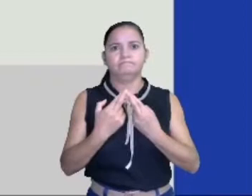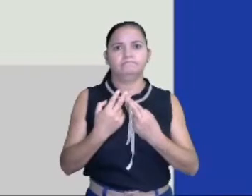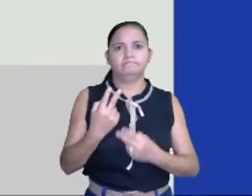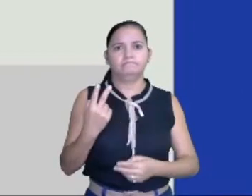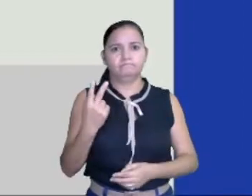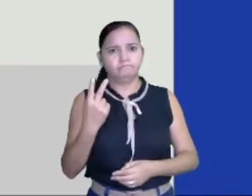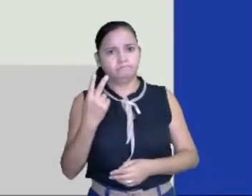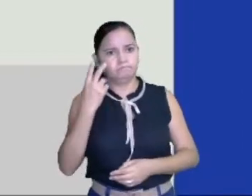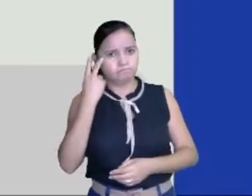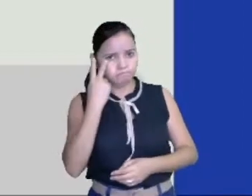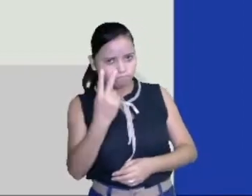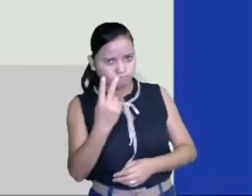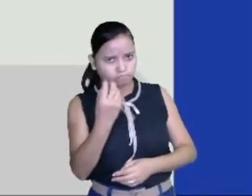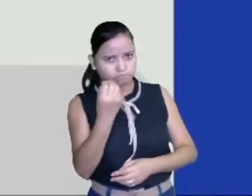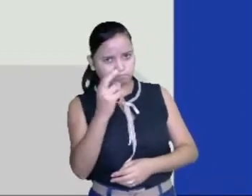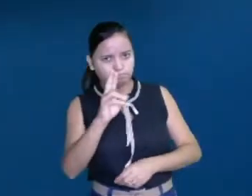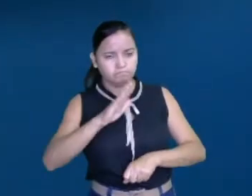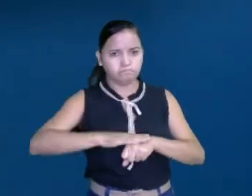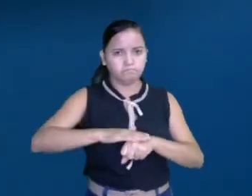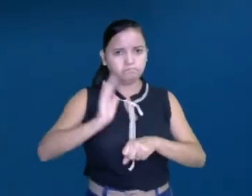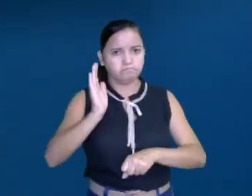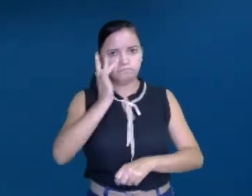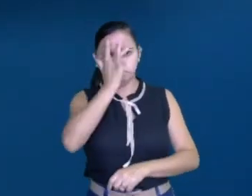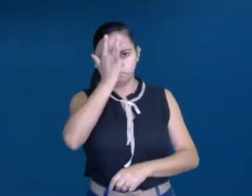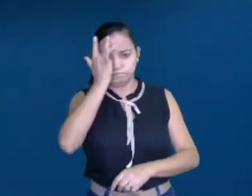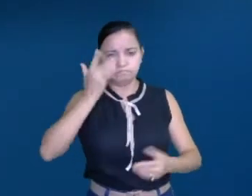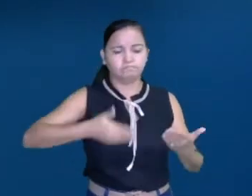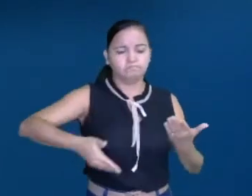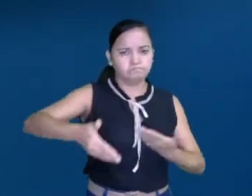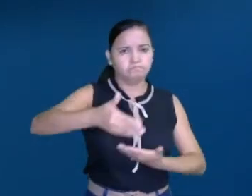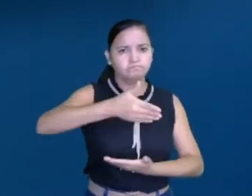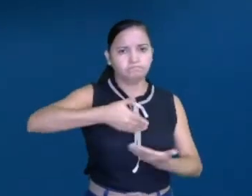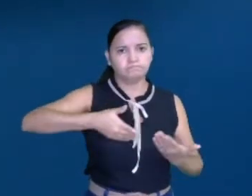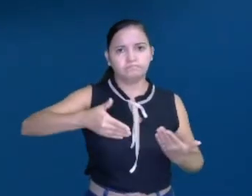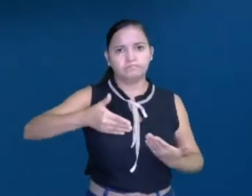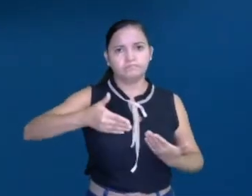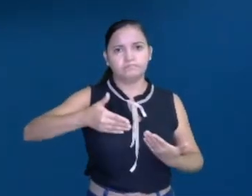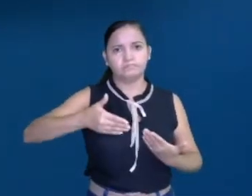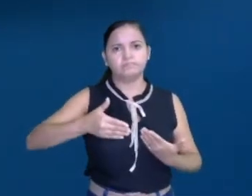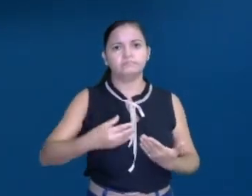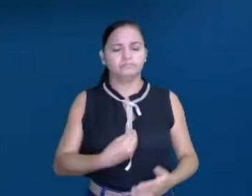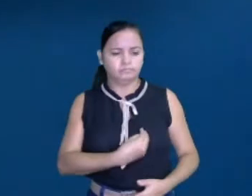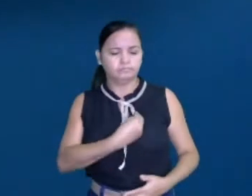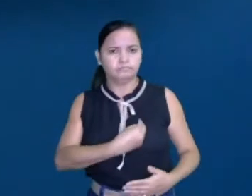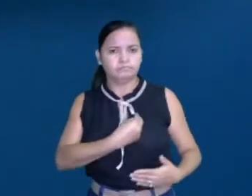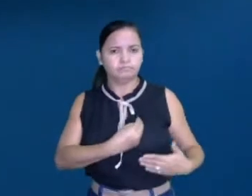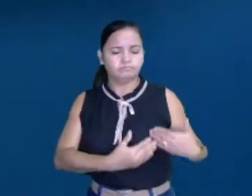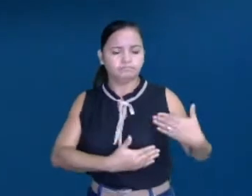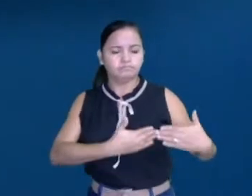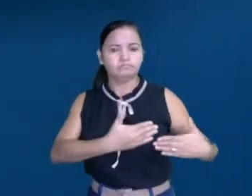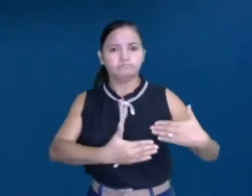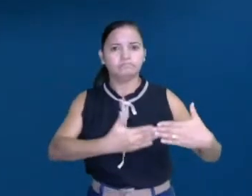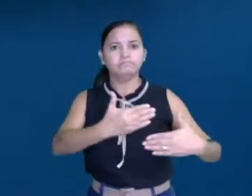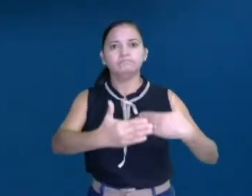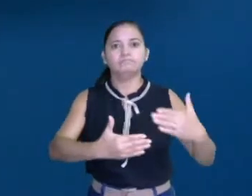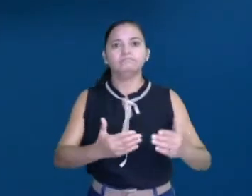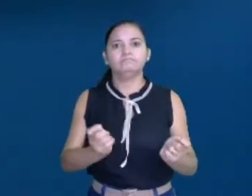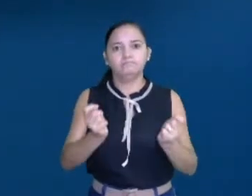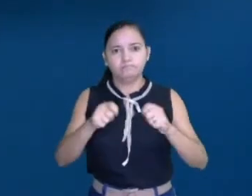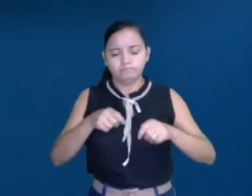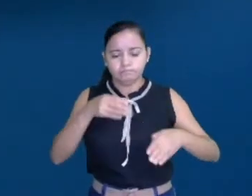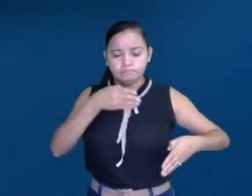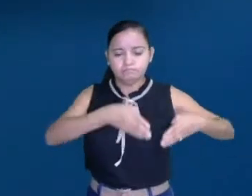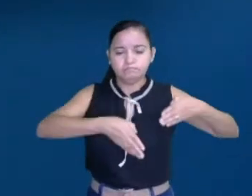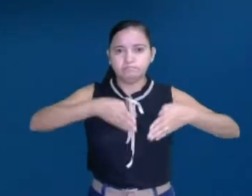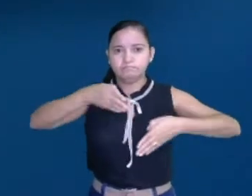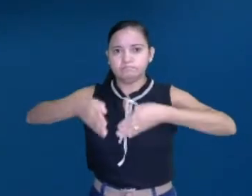pessoas associadas pela interação. E ao longo da nossa vida, a gente pode fazer parte de